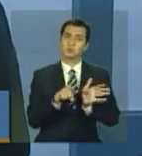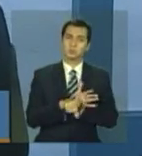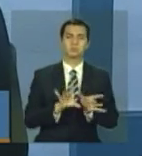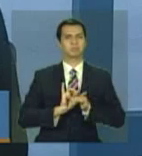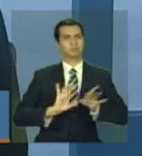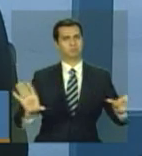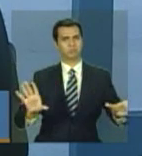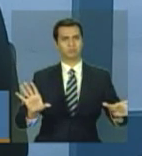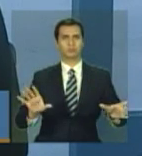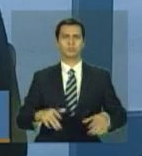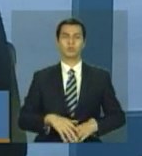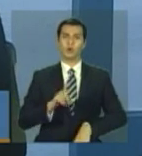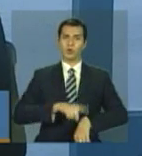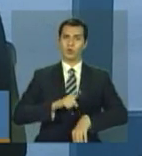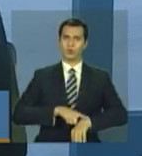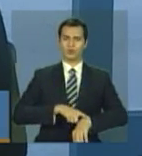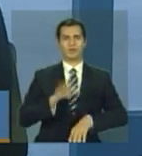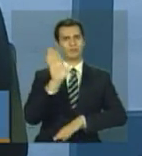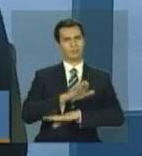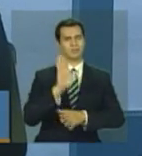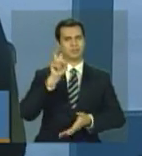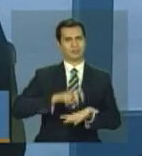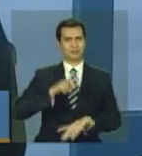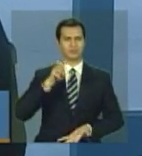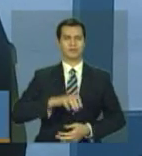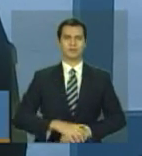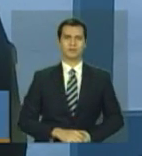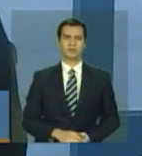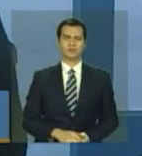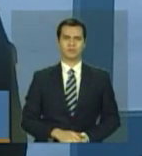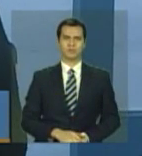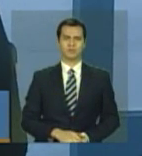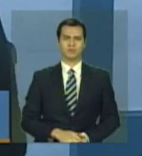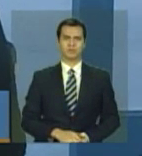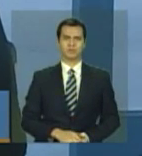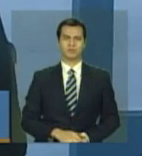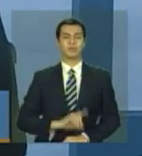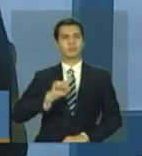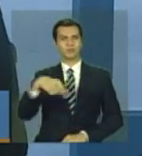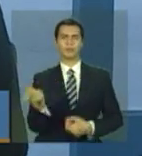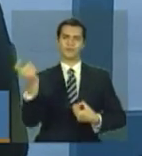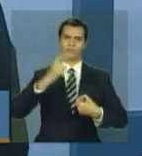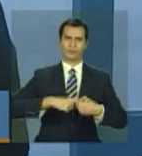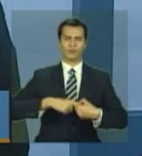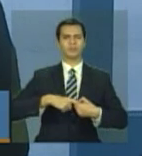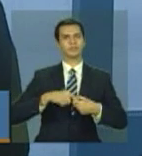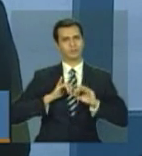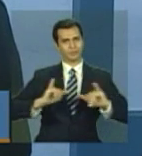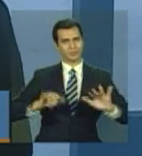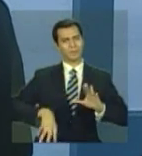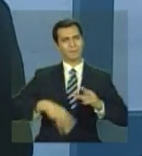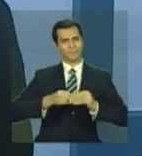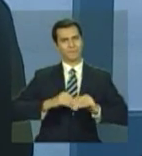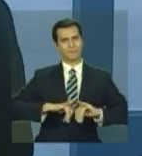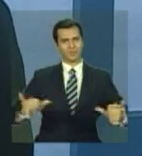lembrando que no horário comercial, horário de funcionamento do Ministério. E a gente volta em instantes com mais